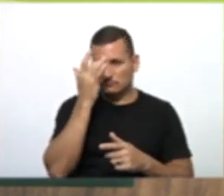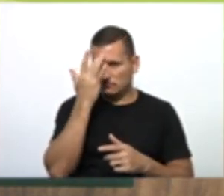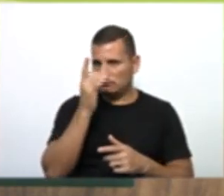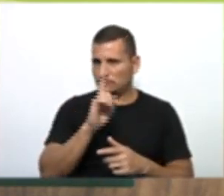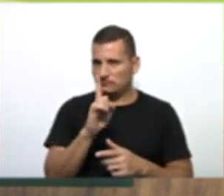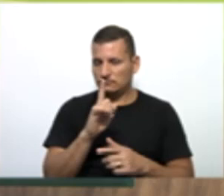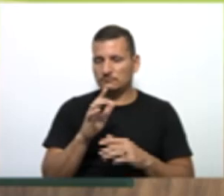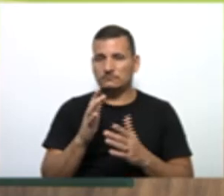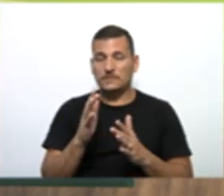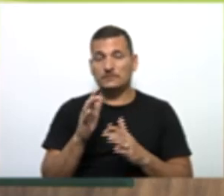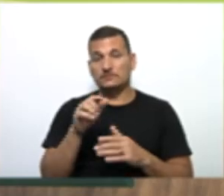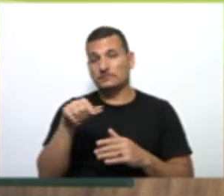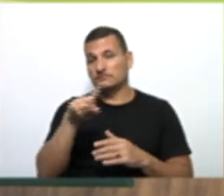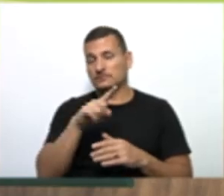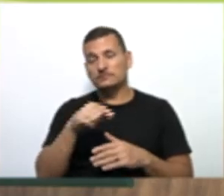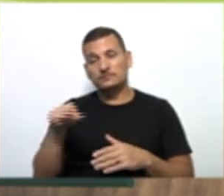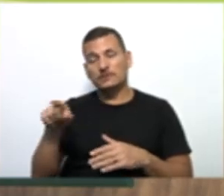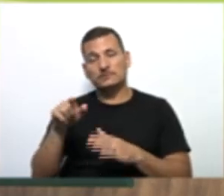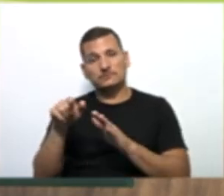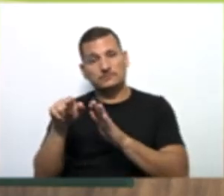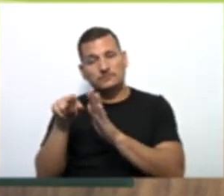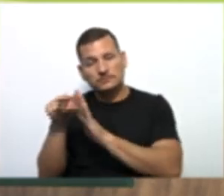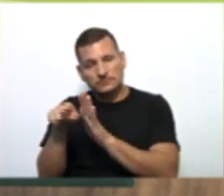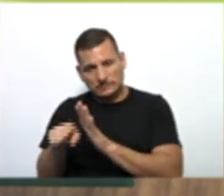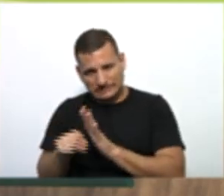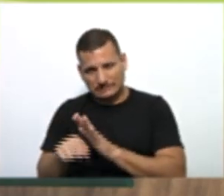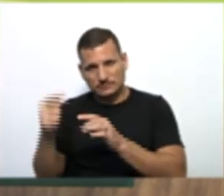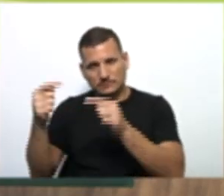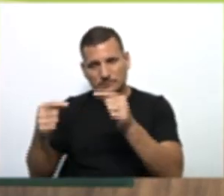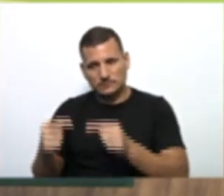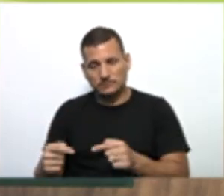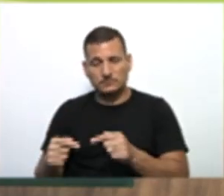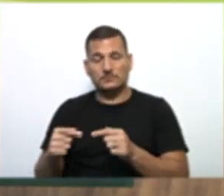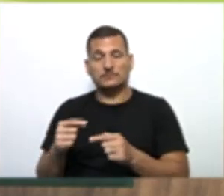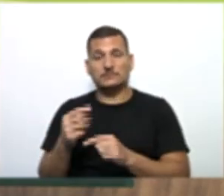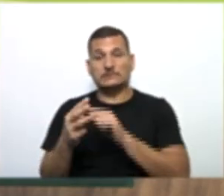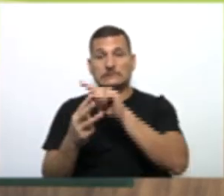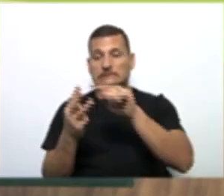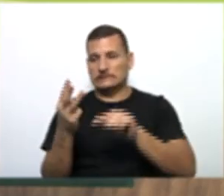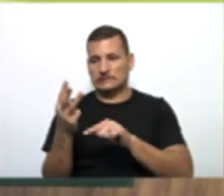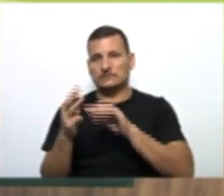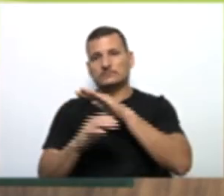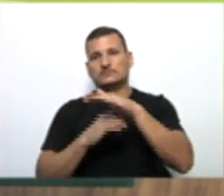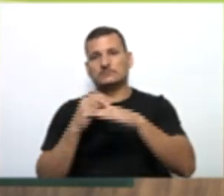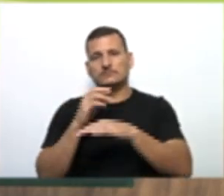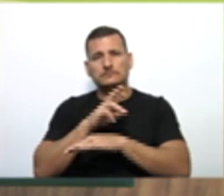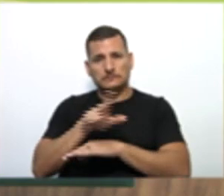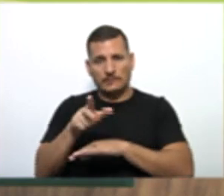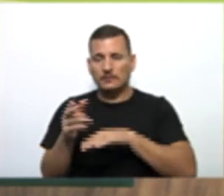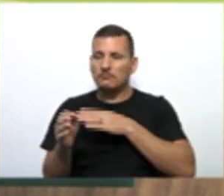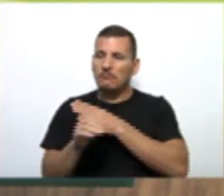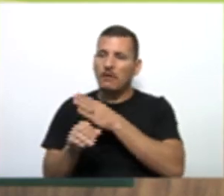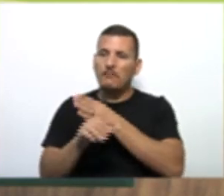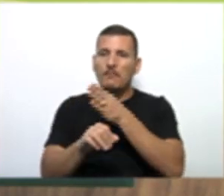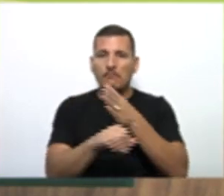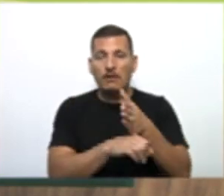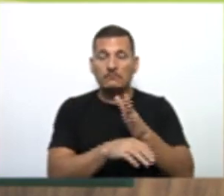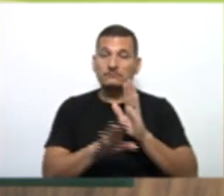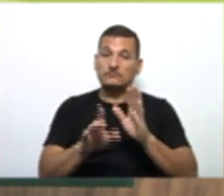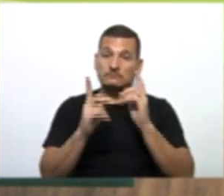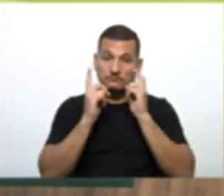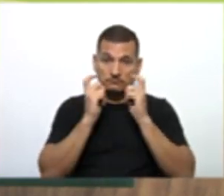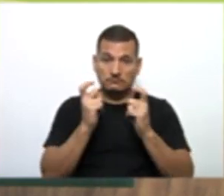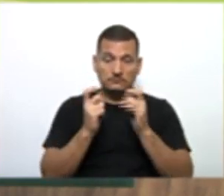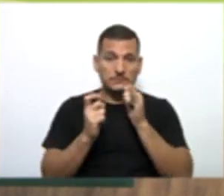como vocês vão aplicar o questionário em 3 instituições diferentes, seria interessante e importante se vocês conseguissem aplicar um